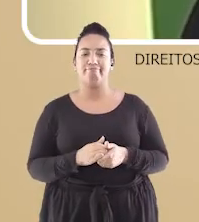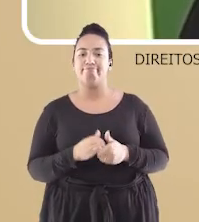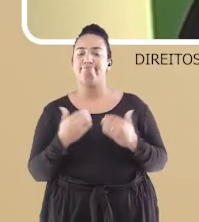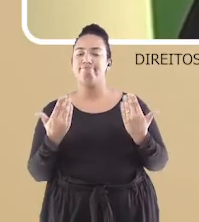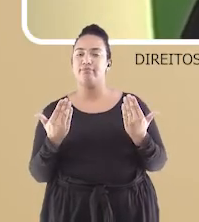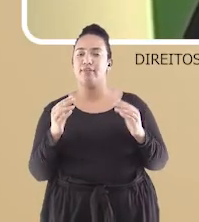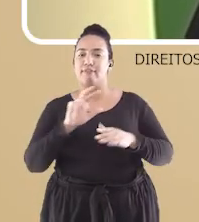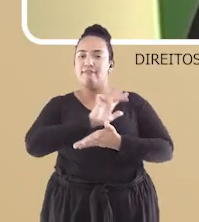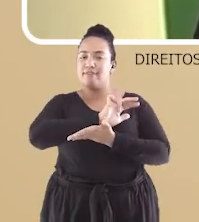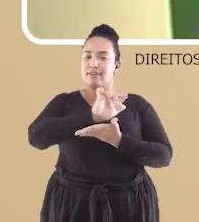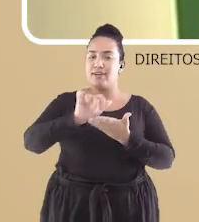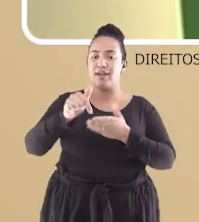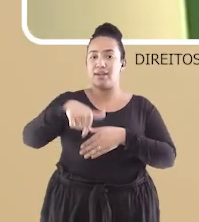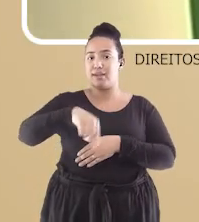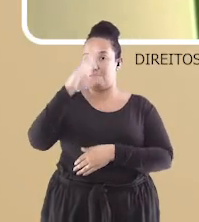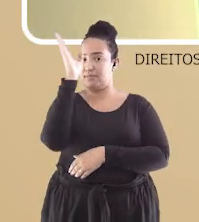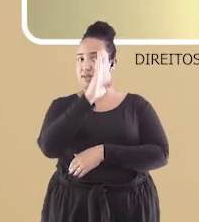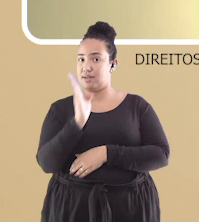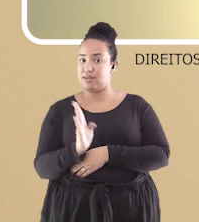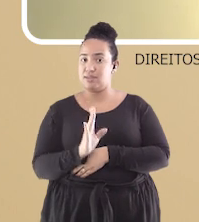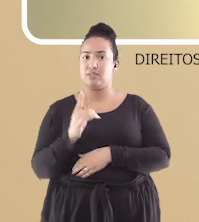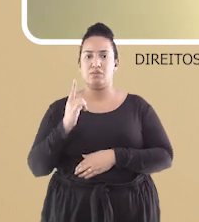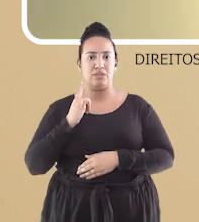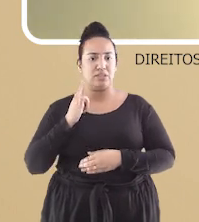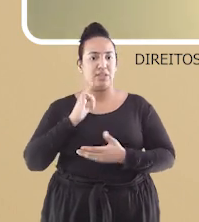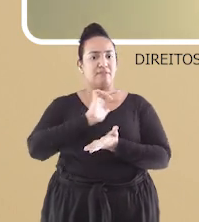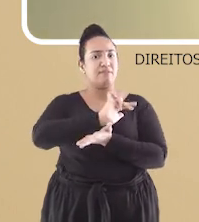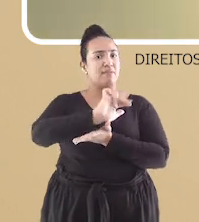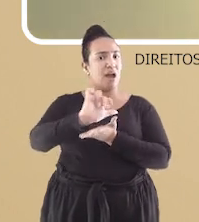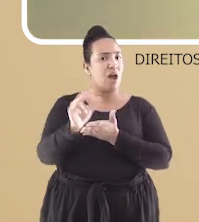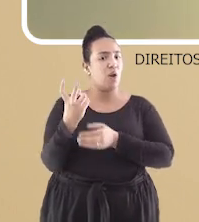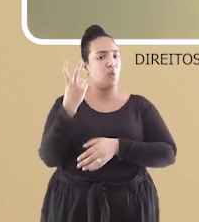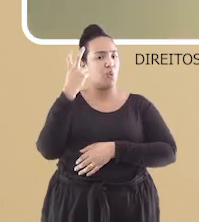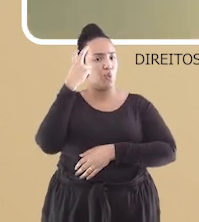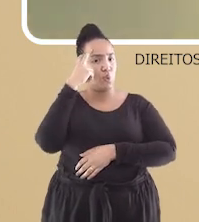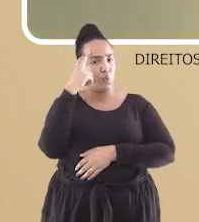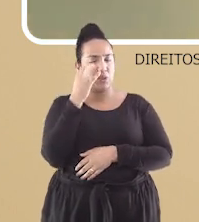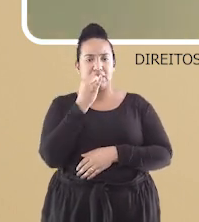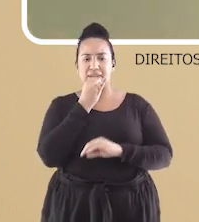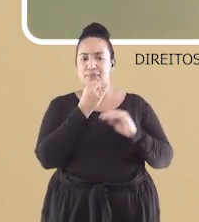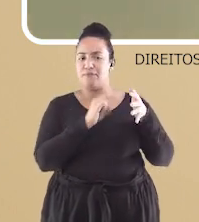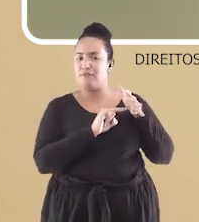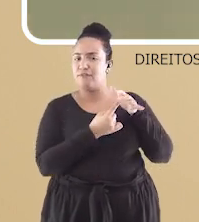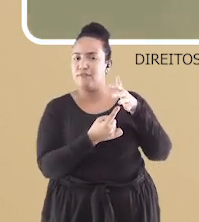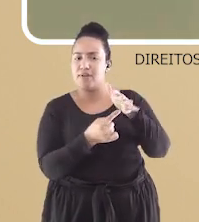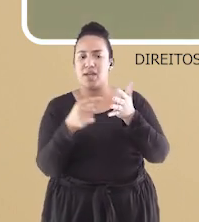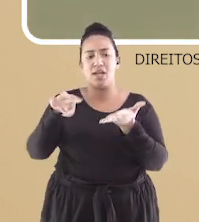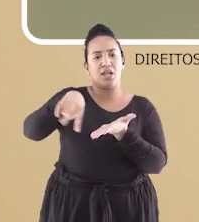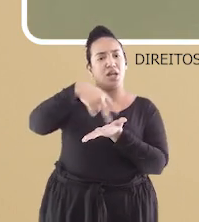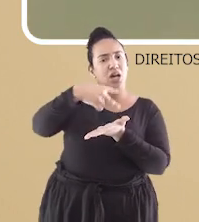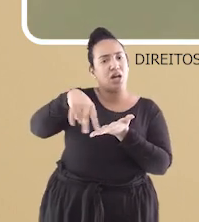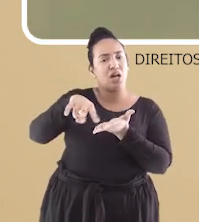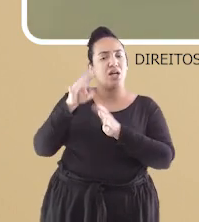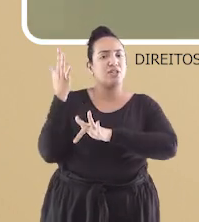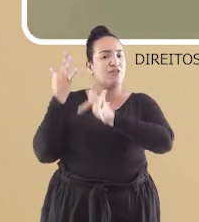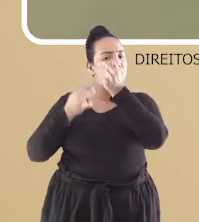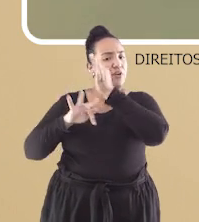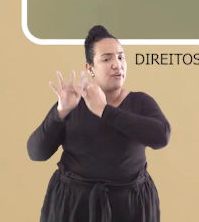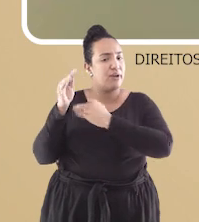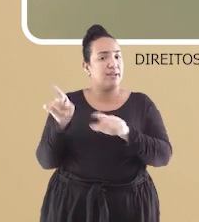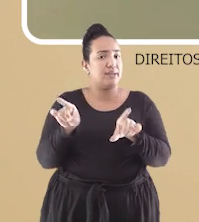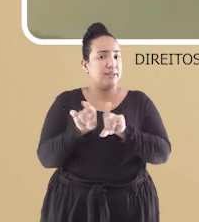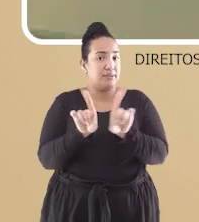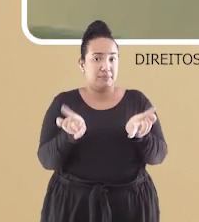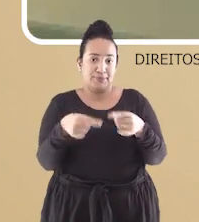em diversidade, o Brasil também é rico em manifestações culturais, que vão desde feiras populares, danças folclóricas, além